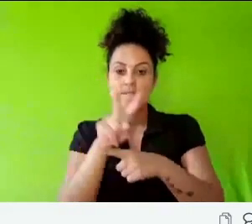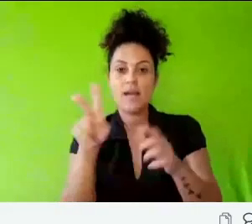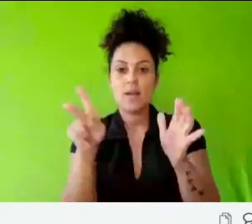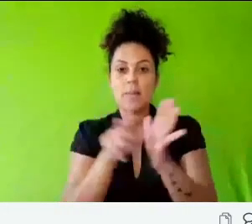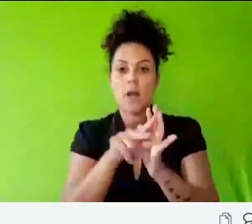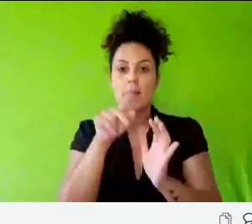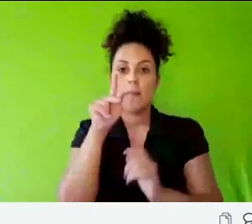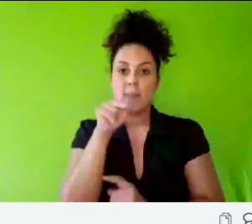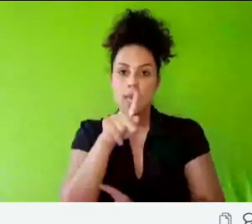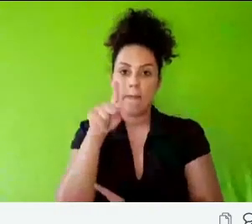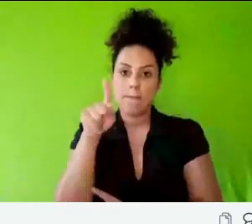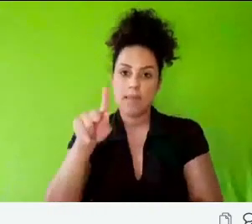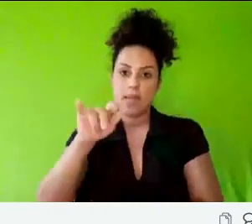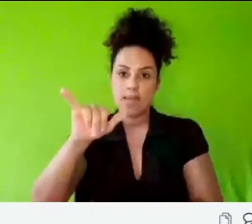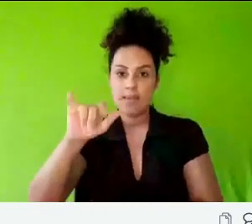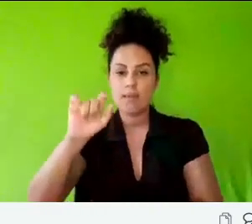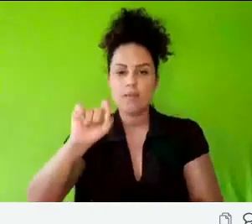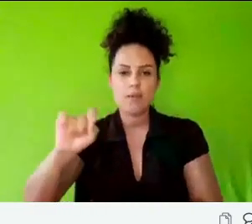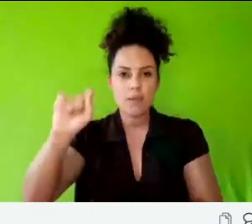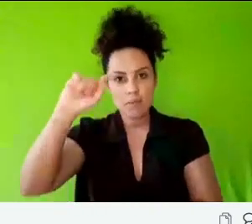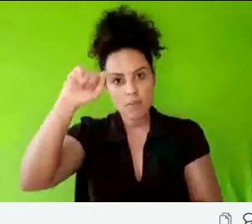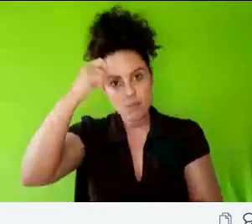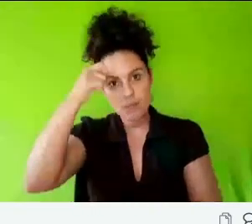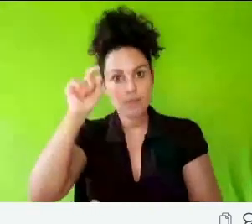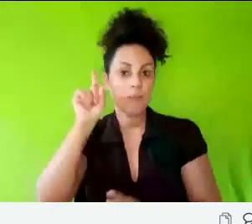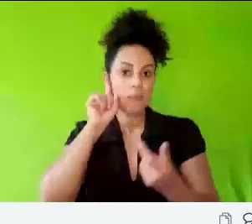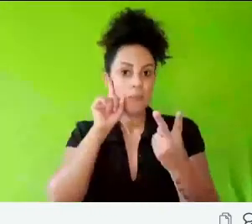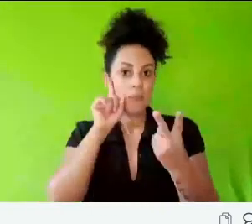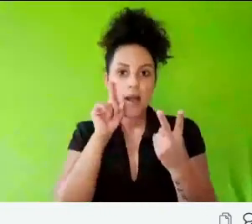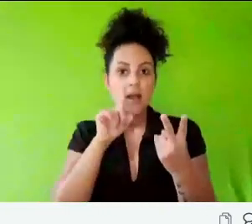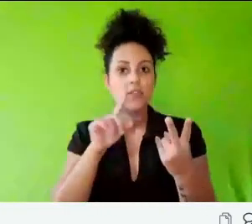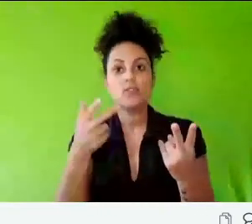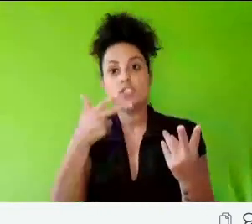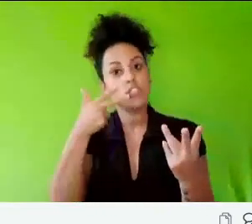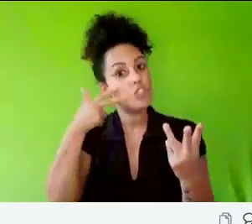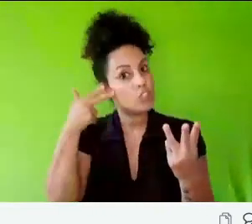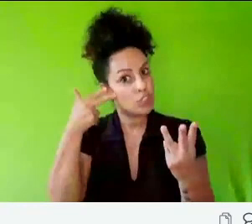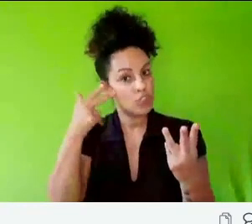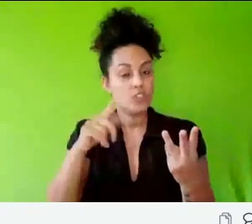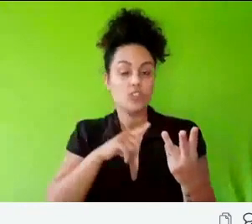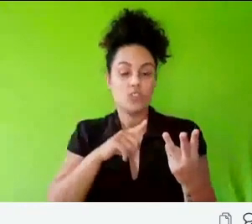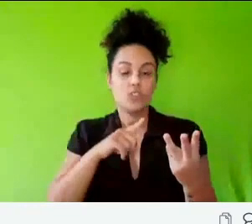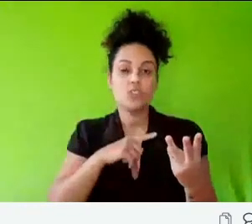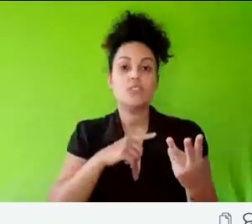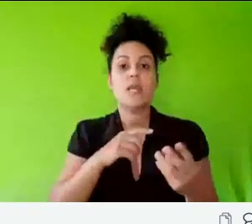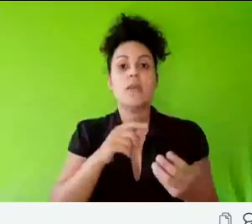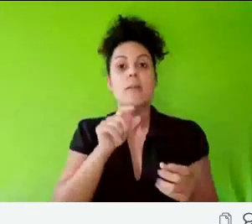pretos, pardos e indígenas. Nós tivemos 41 inscritos